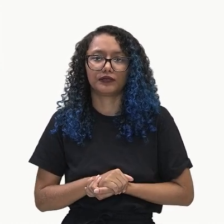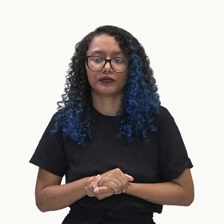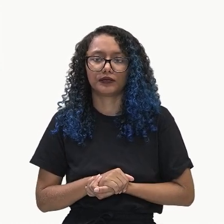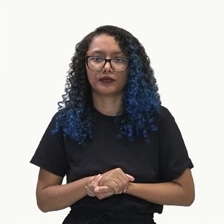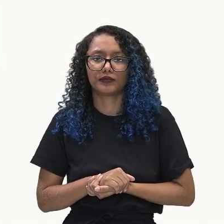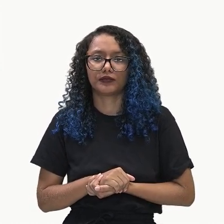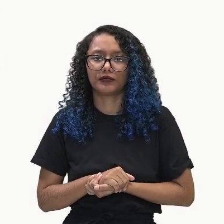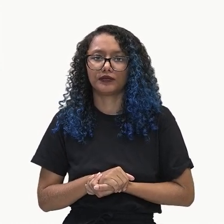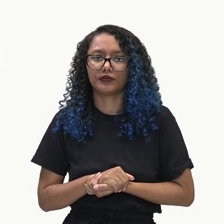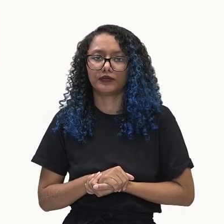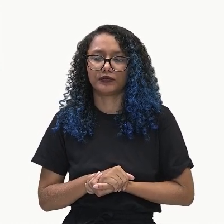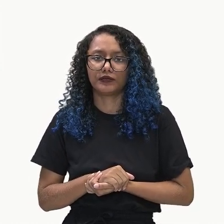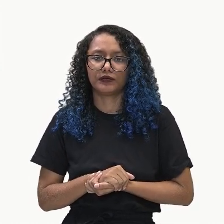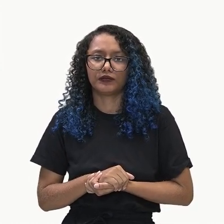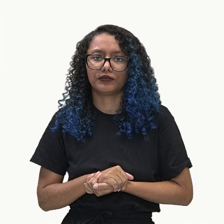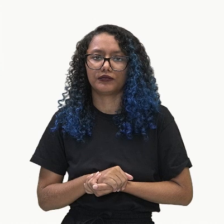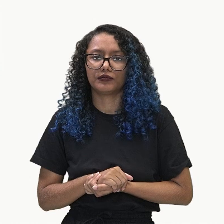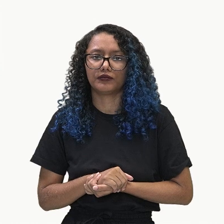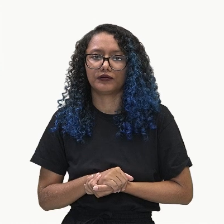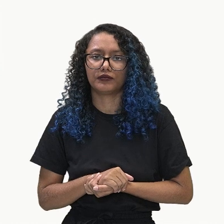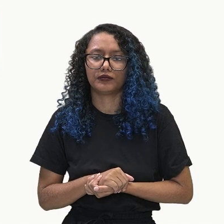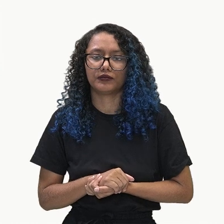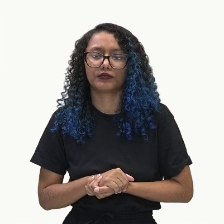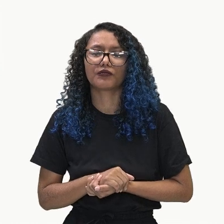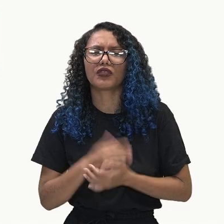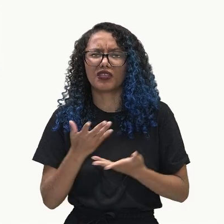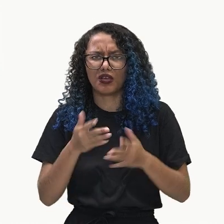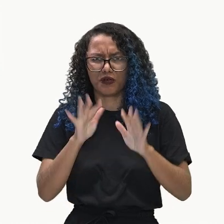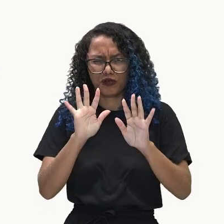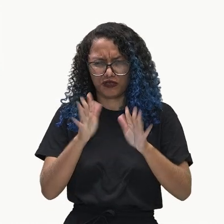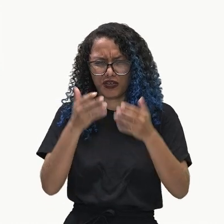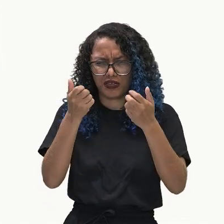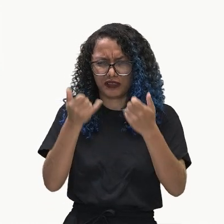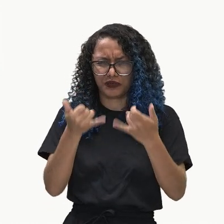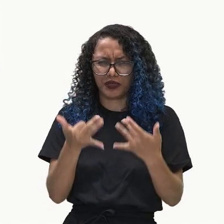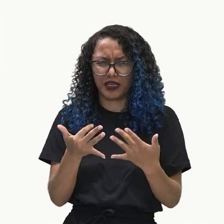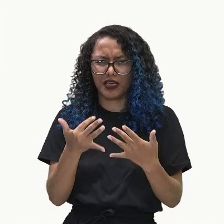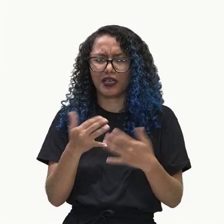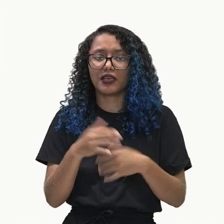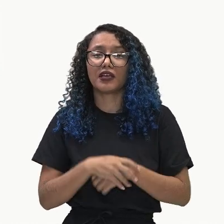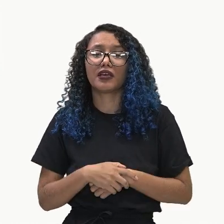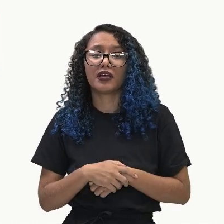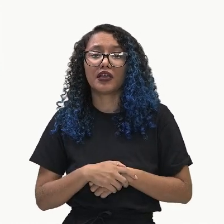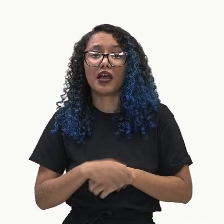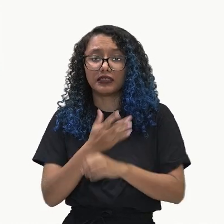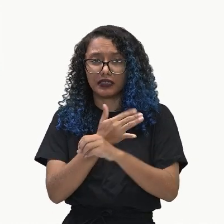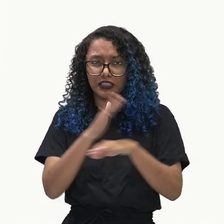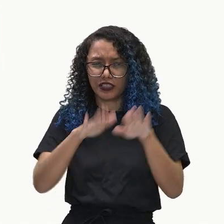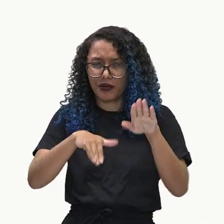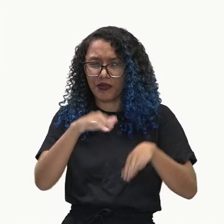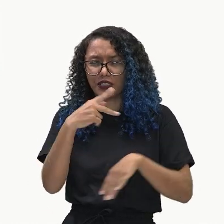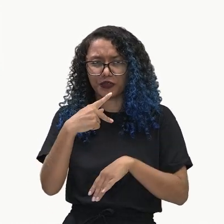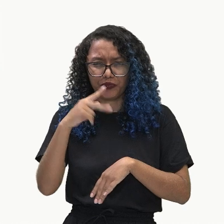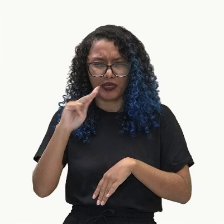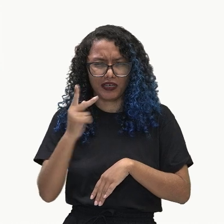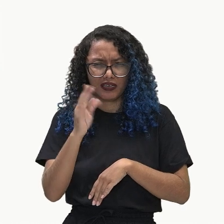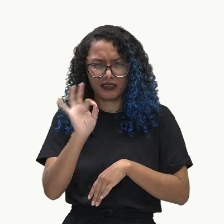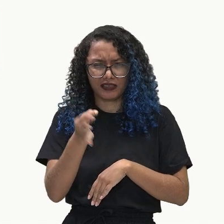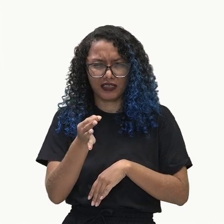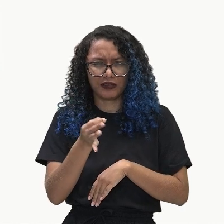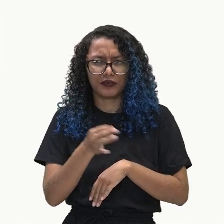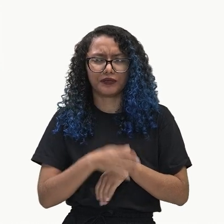não falei ainda há pouco que a acidez ela é medida pelo pH? O